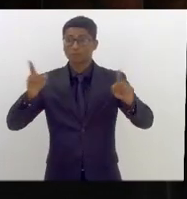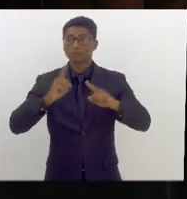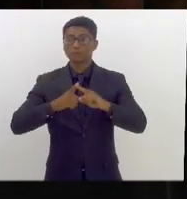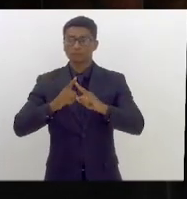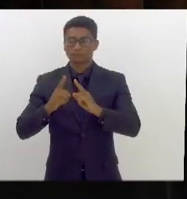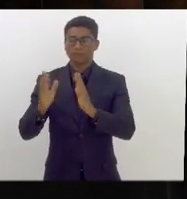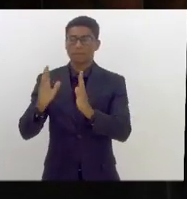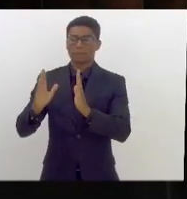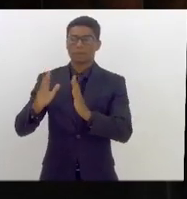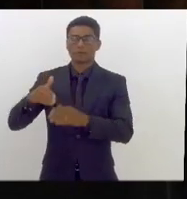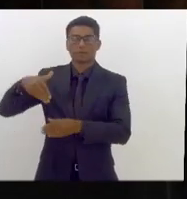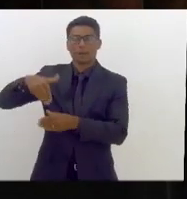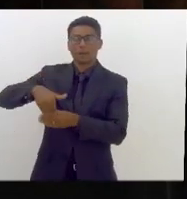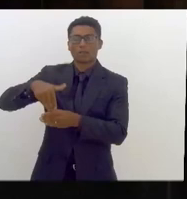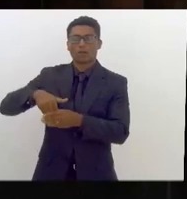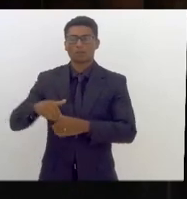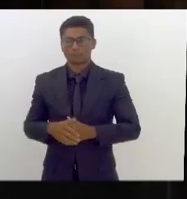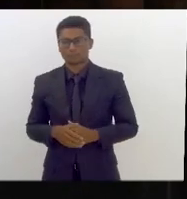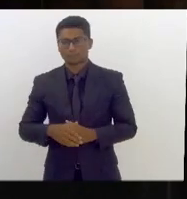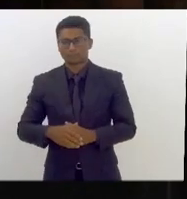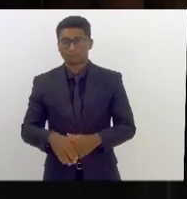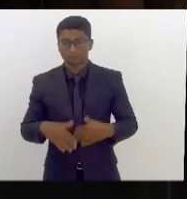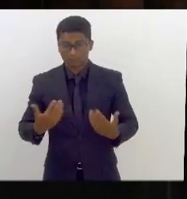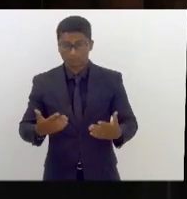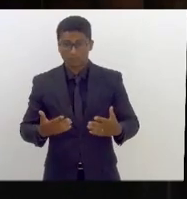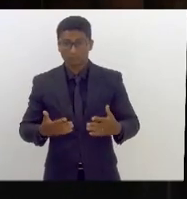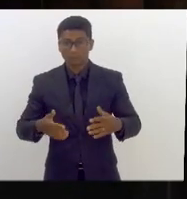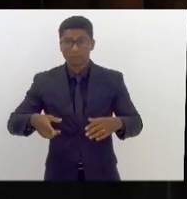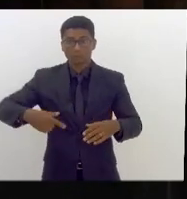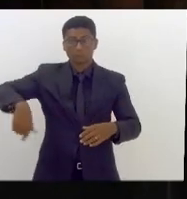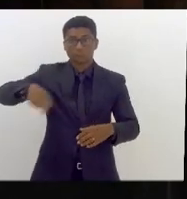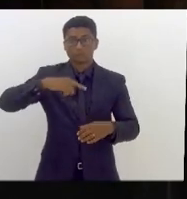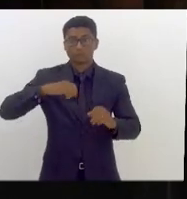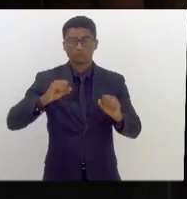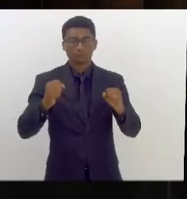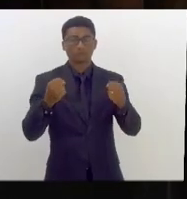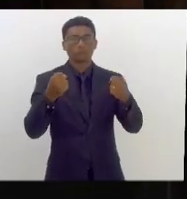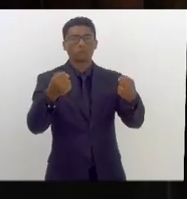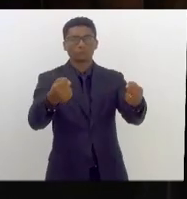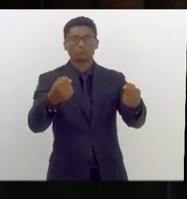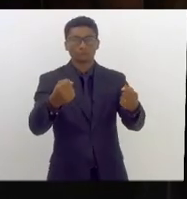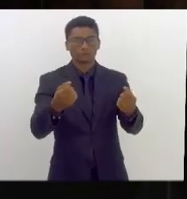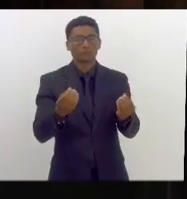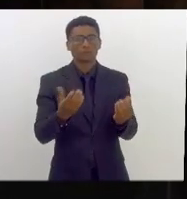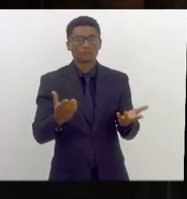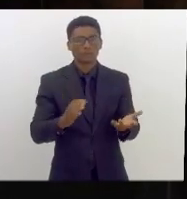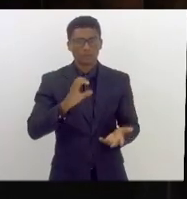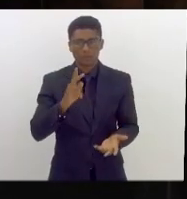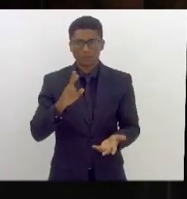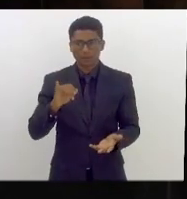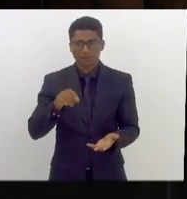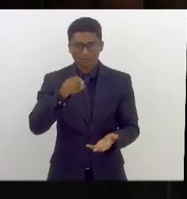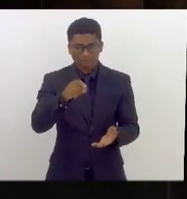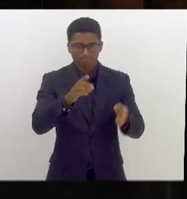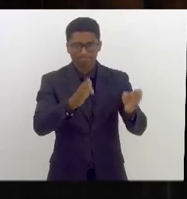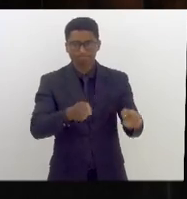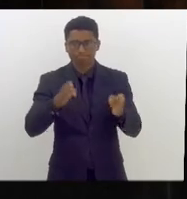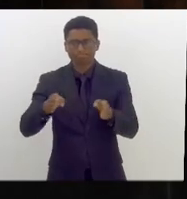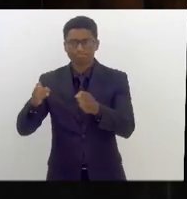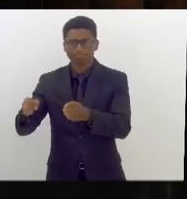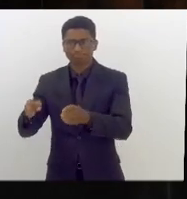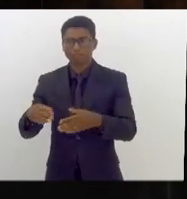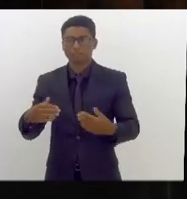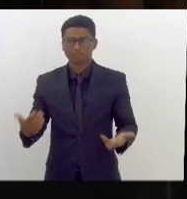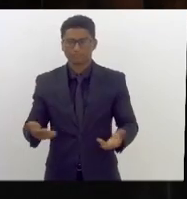eleitoral. Então, muitas vezes, dividíamos os nossos esforços para garantir que a CPI funcionasse. E essa CPI